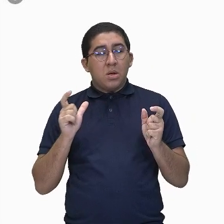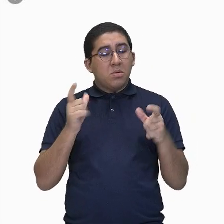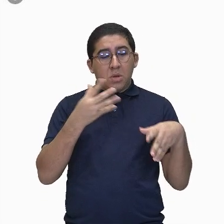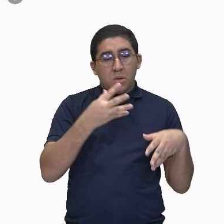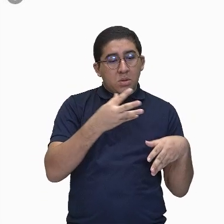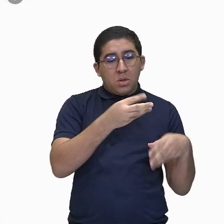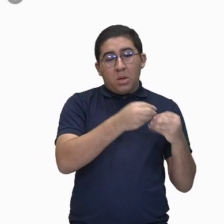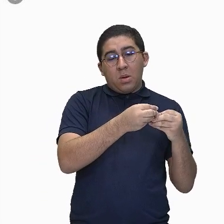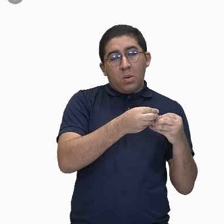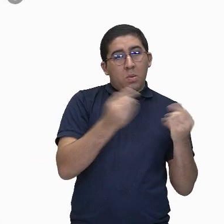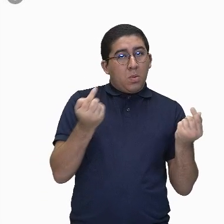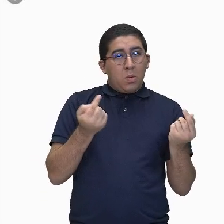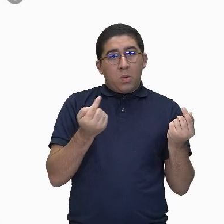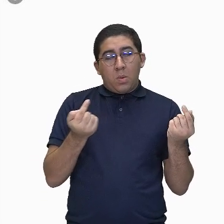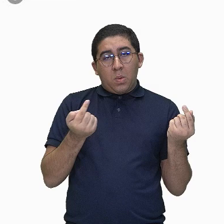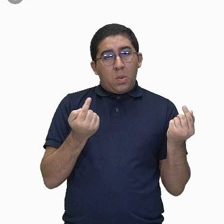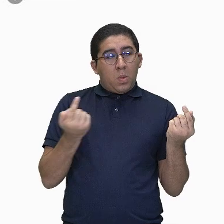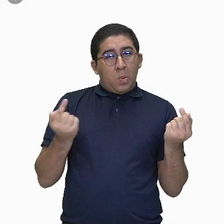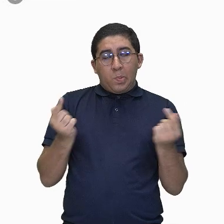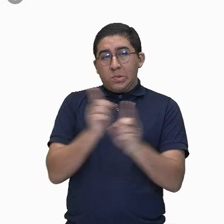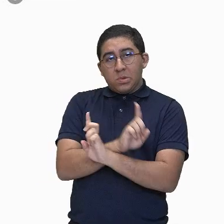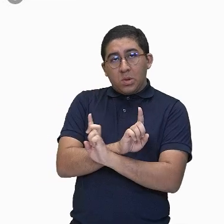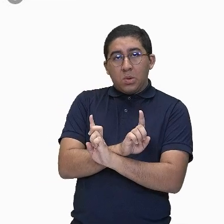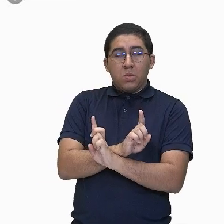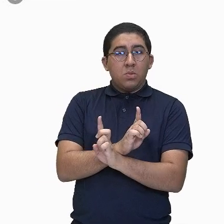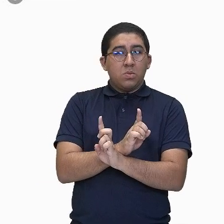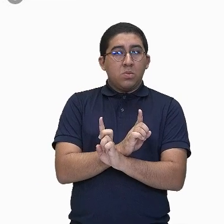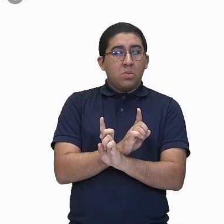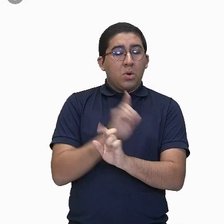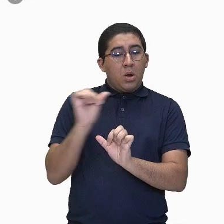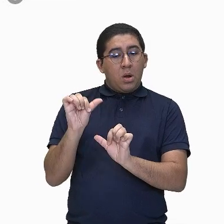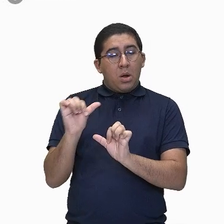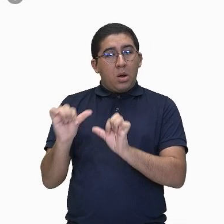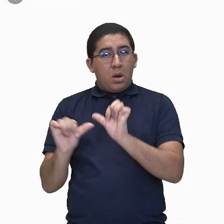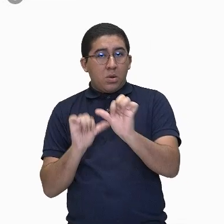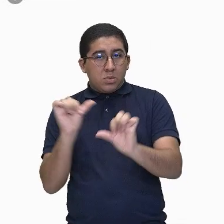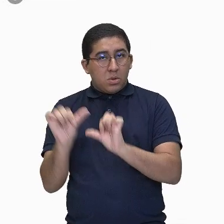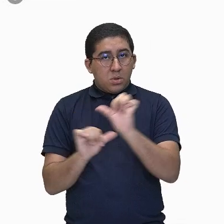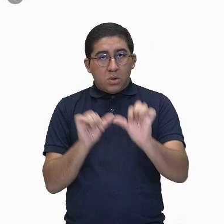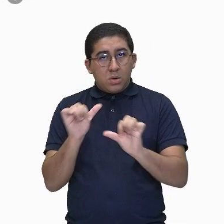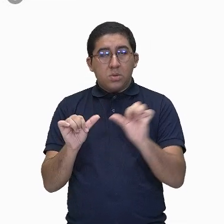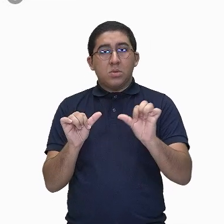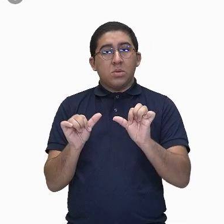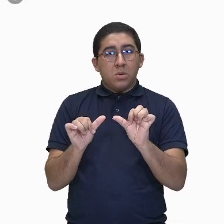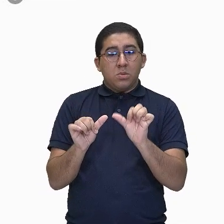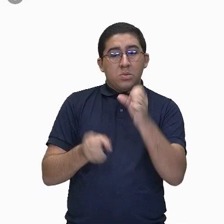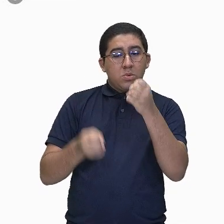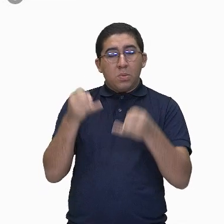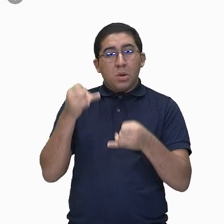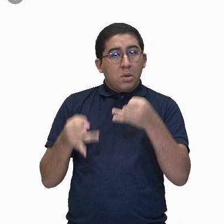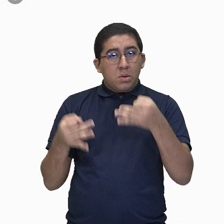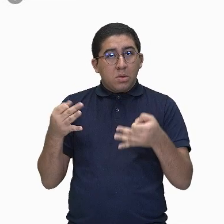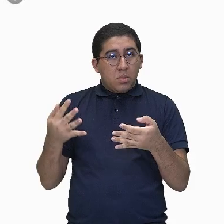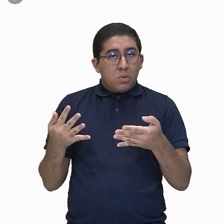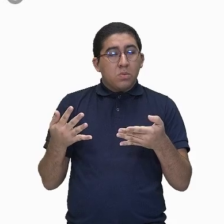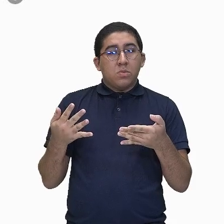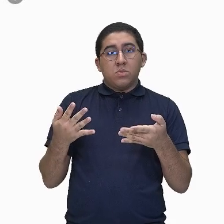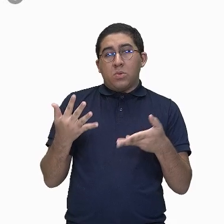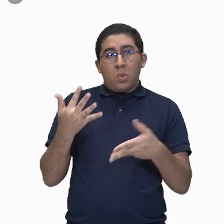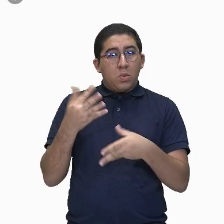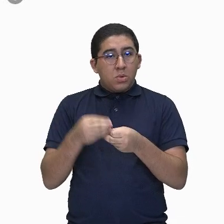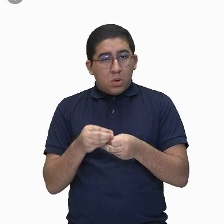de oposição, um sentido de alternância, um sentido de explicação ou